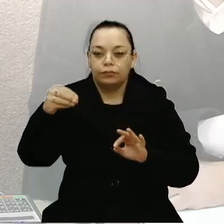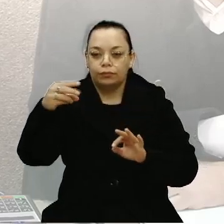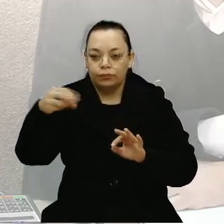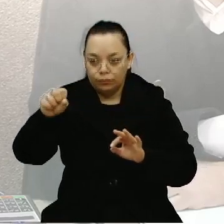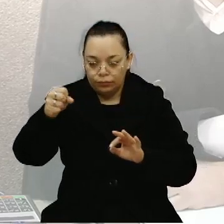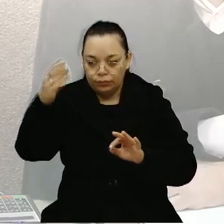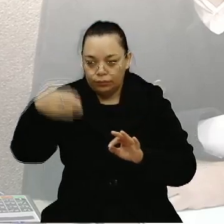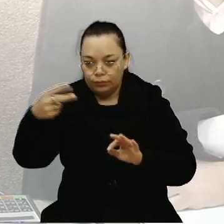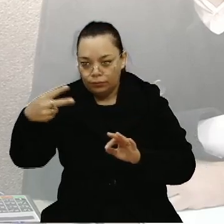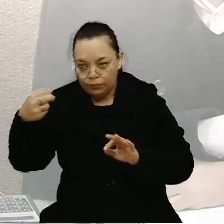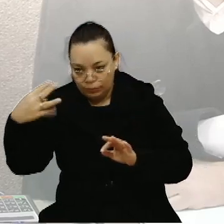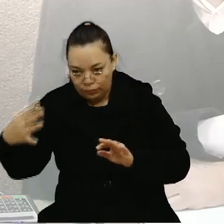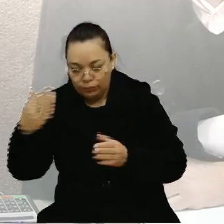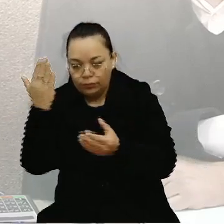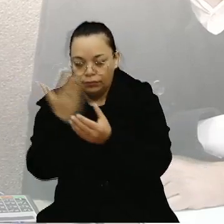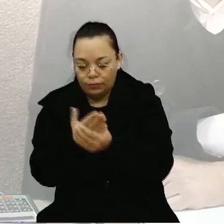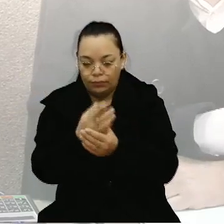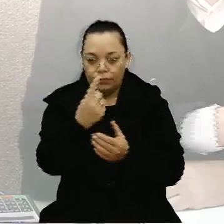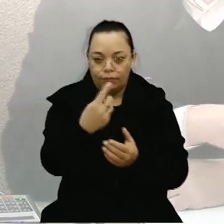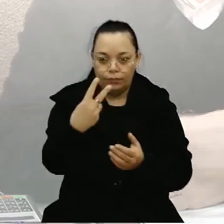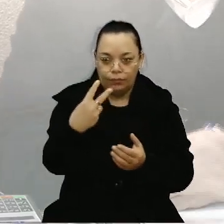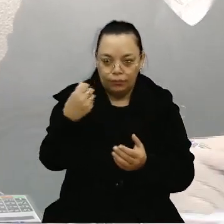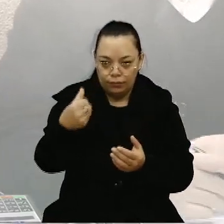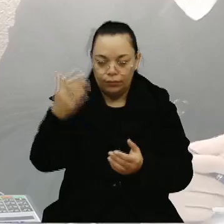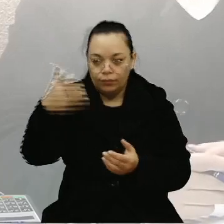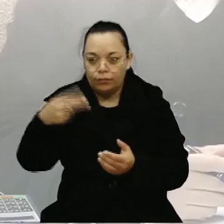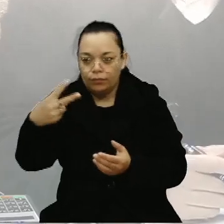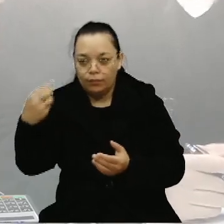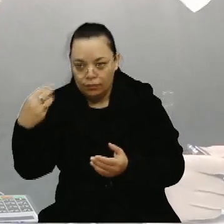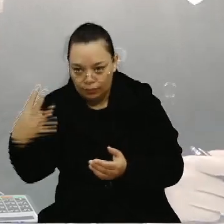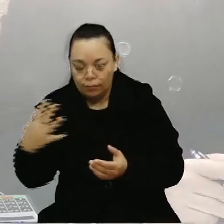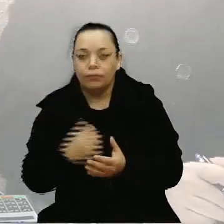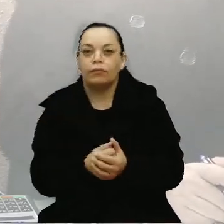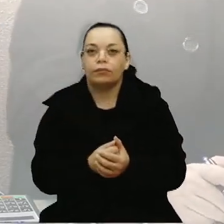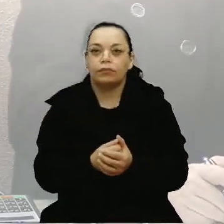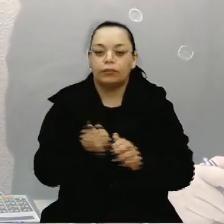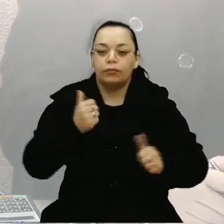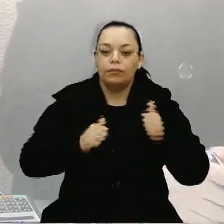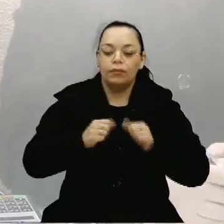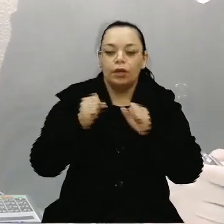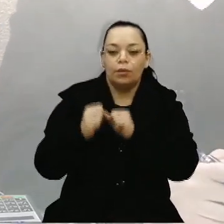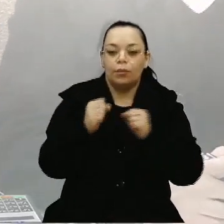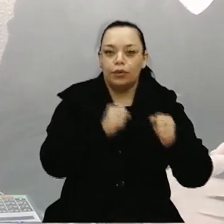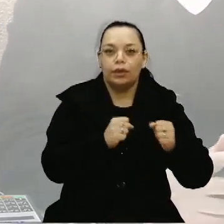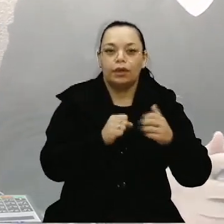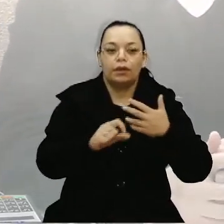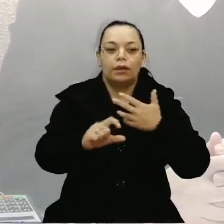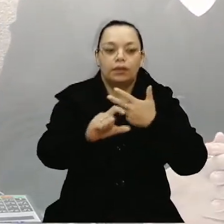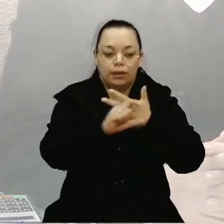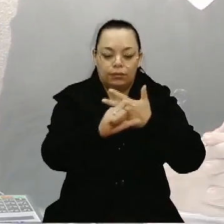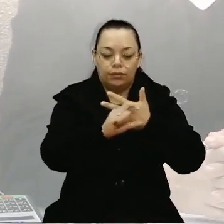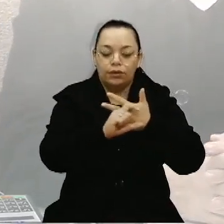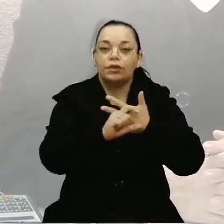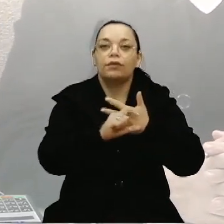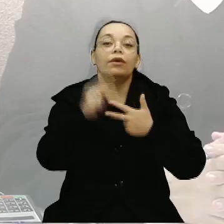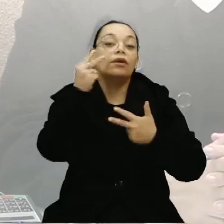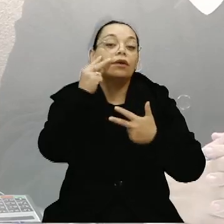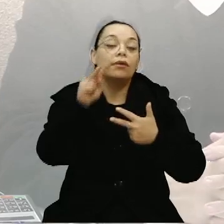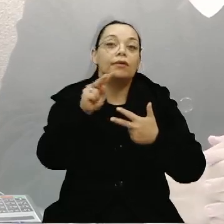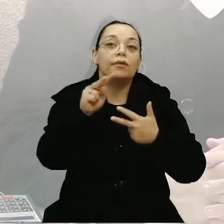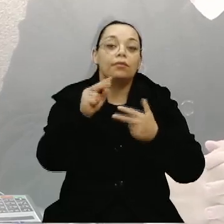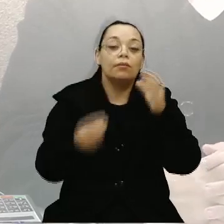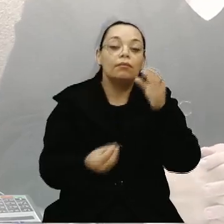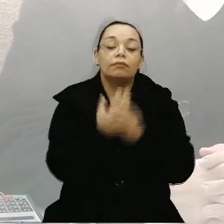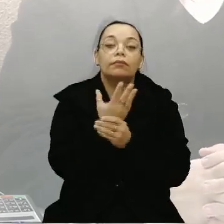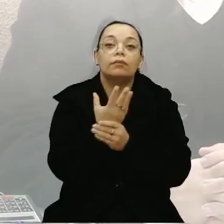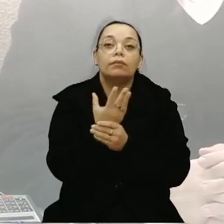98/2024, contido no processo número 126/2024, de autoria do Poder Executivo, que visa autorizar a